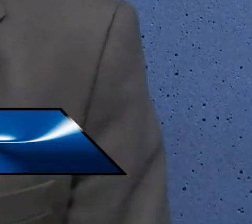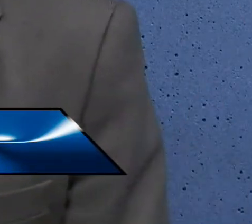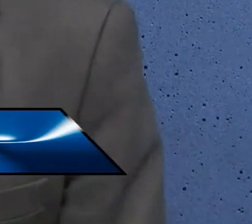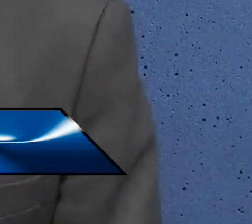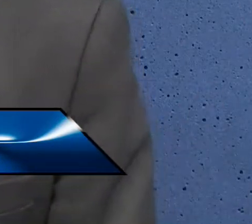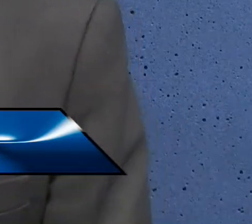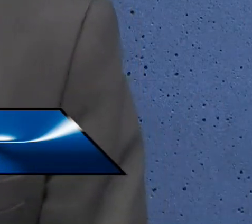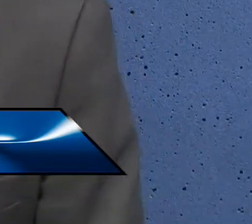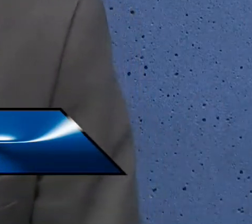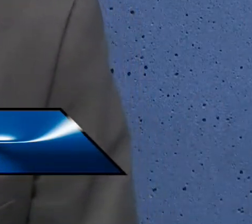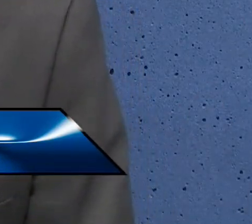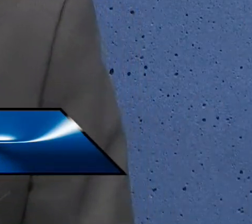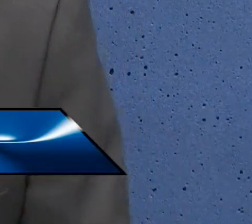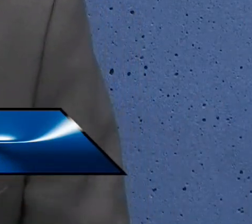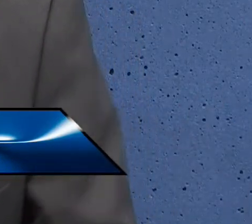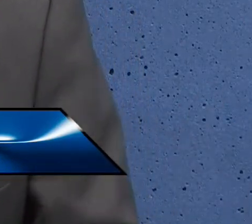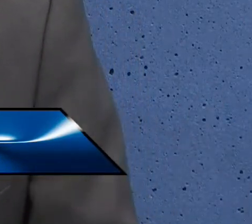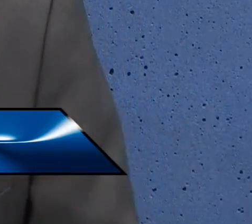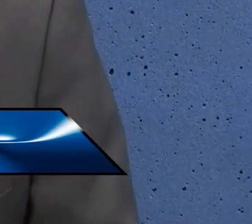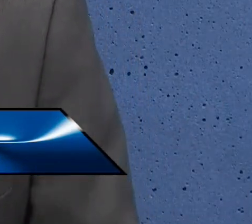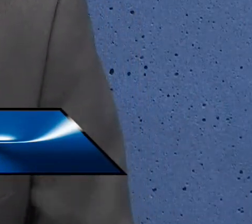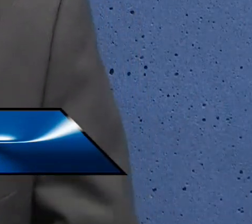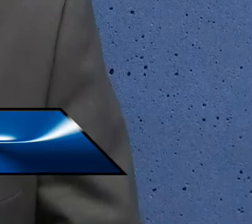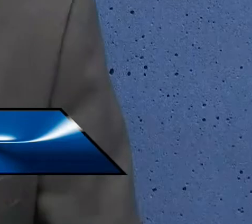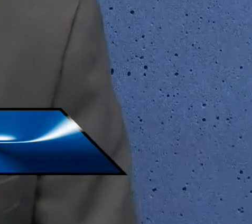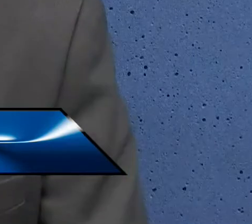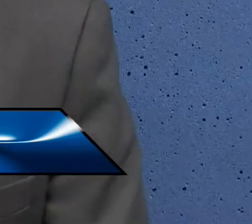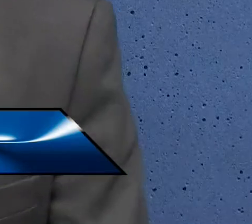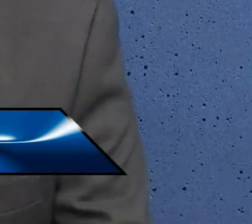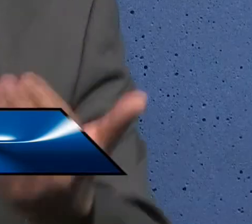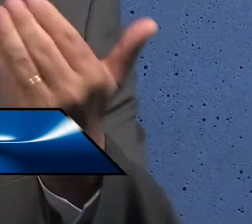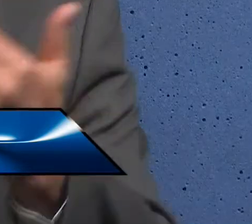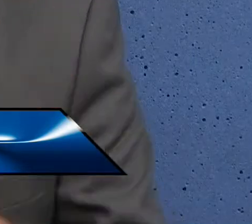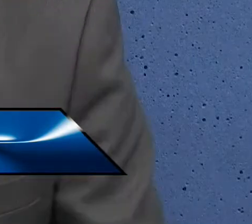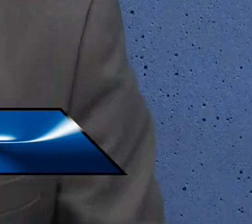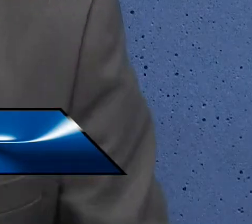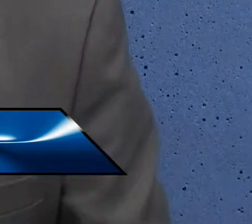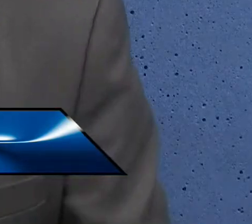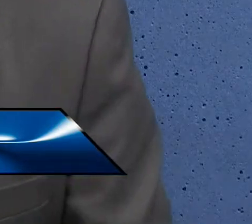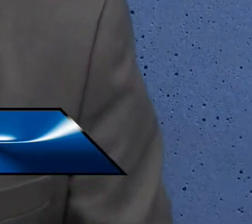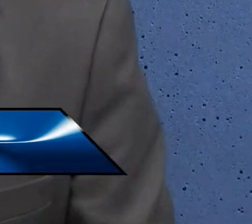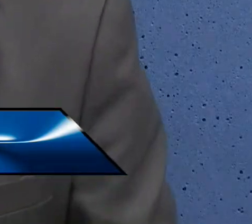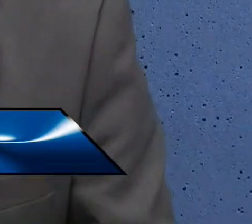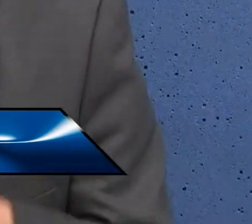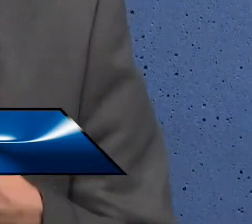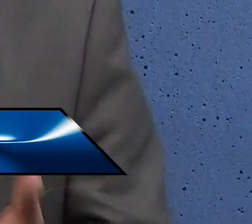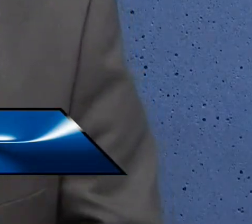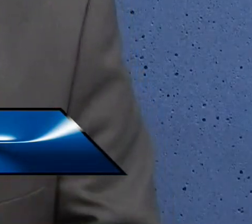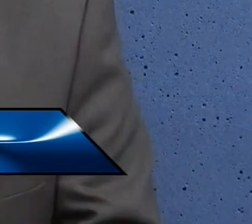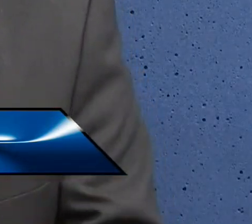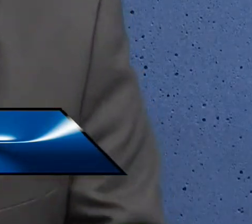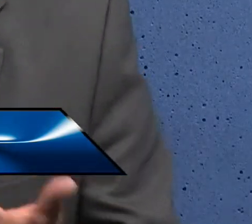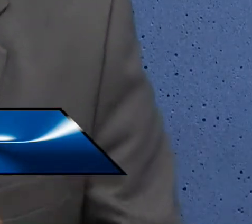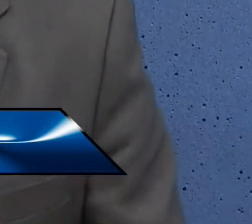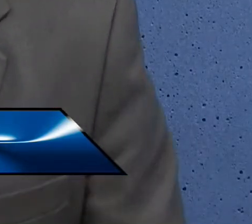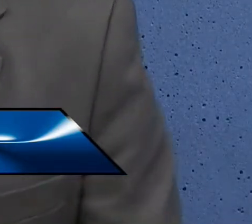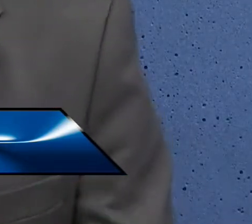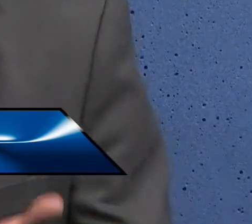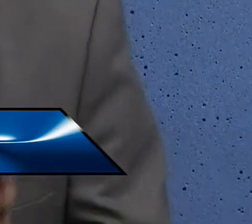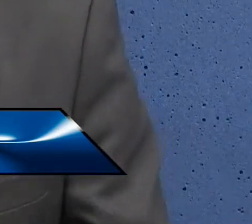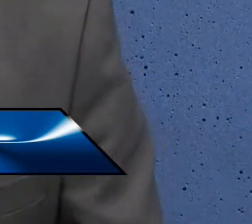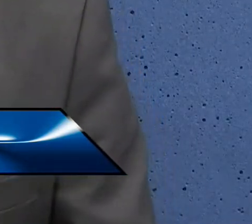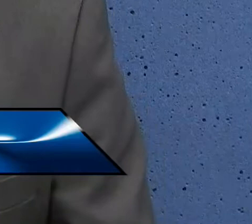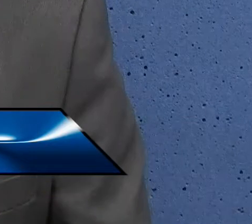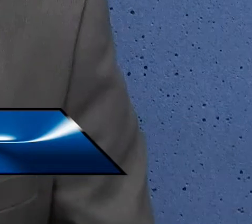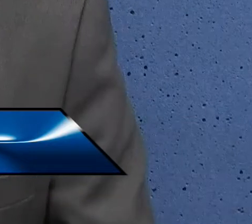agência e não precisa disso. Você consegue na sua casa baixar esse aplicativo, entrar ali, pede